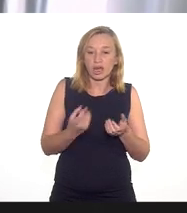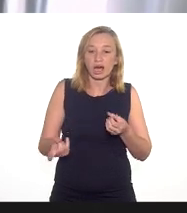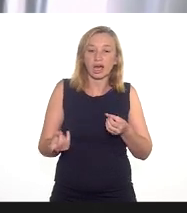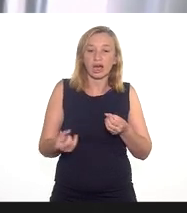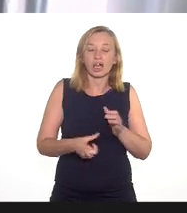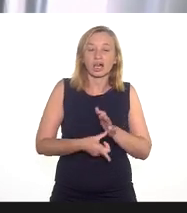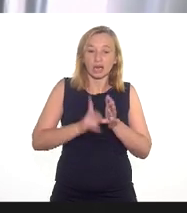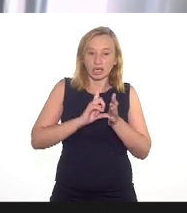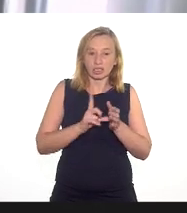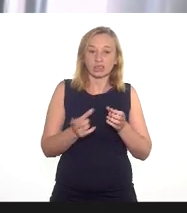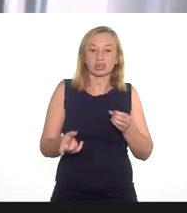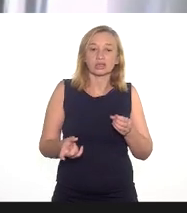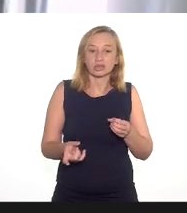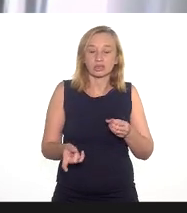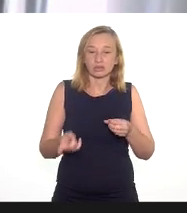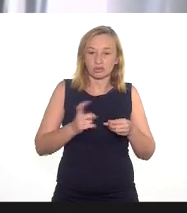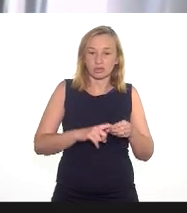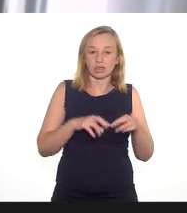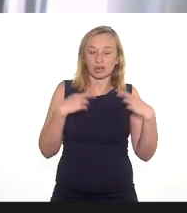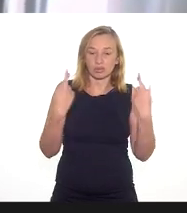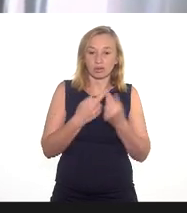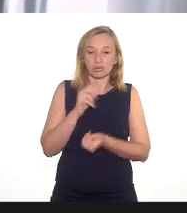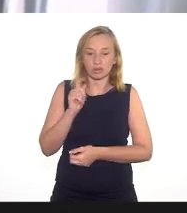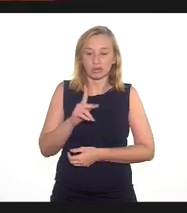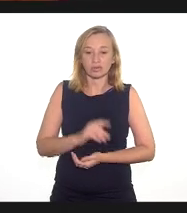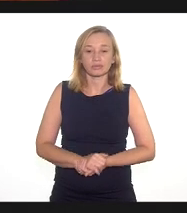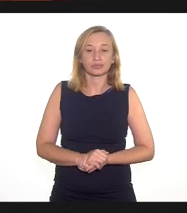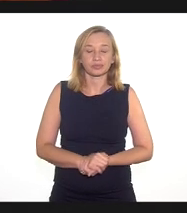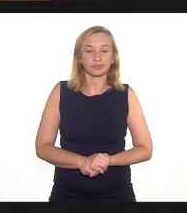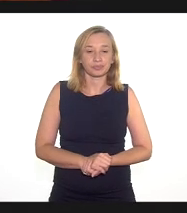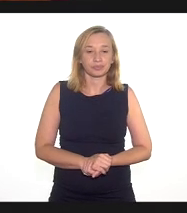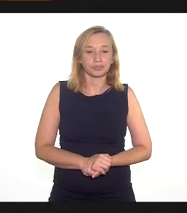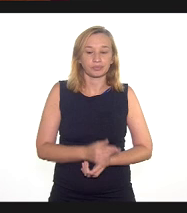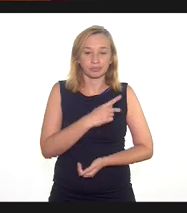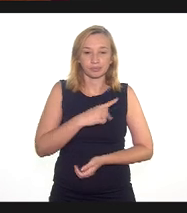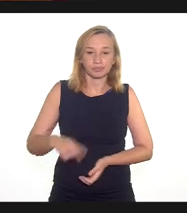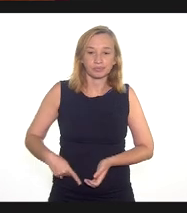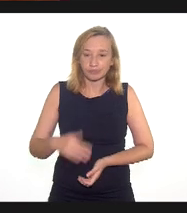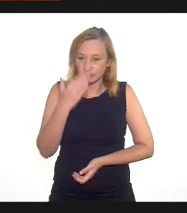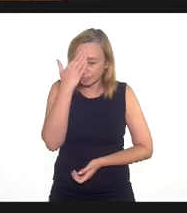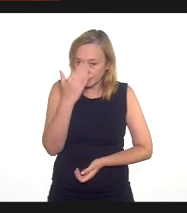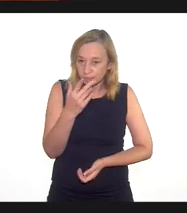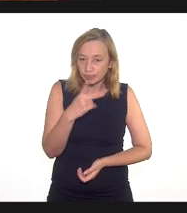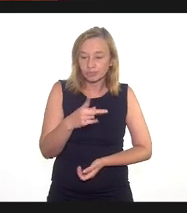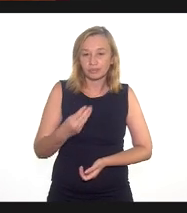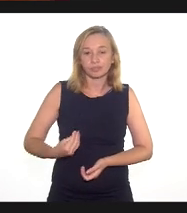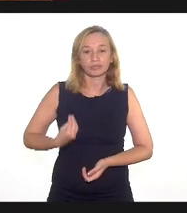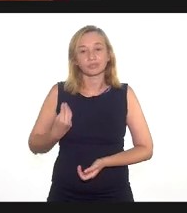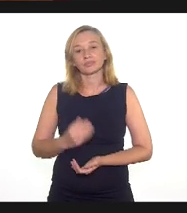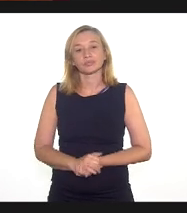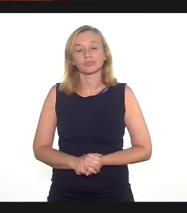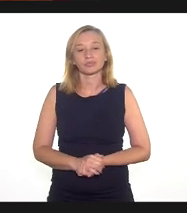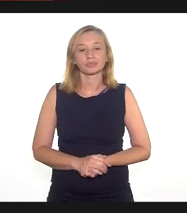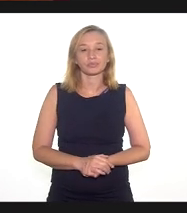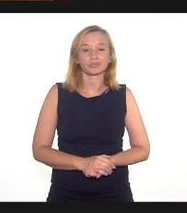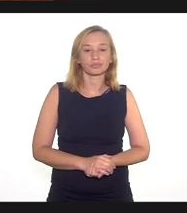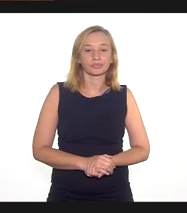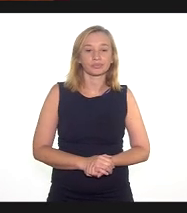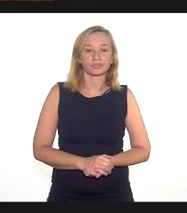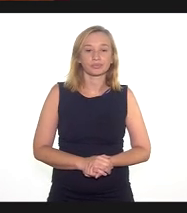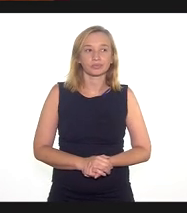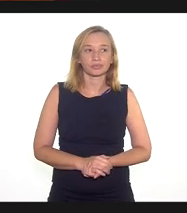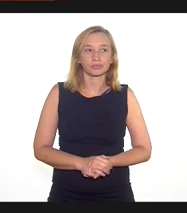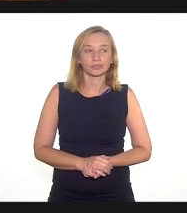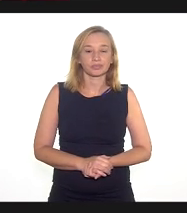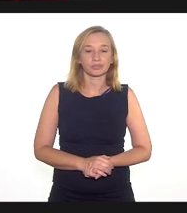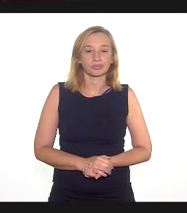em 60 dias. Isso. Presidente, eu agradeço muito a sua presença, reitero aí